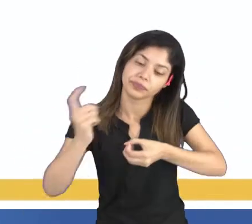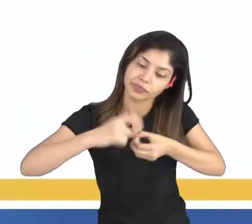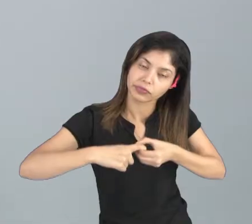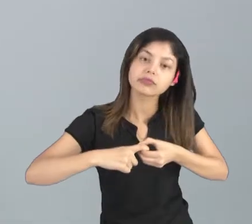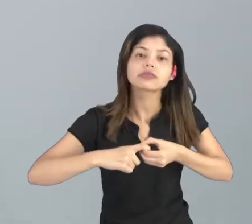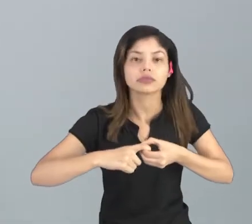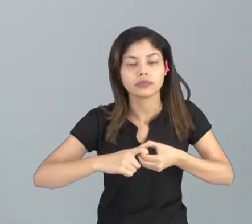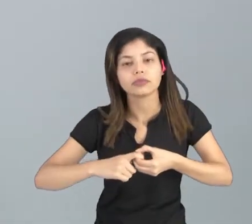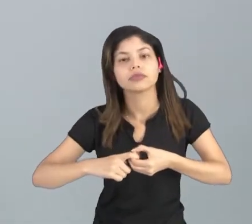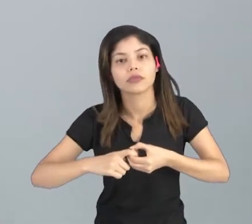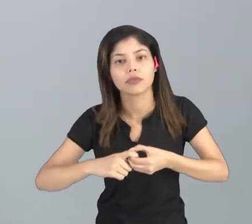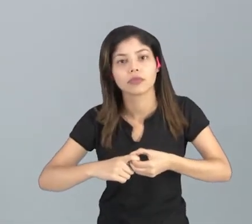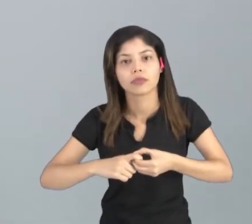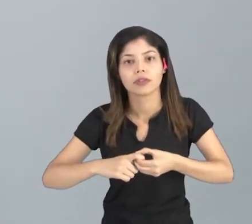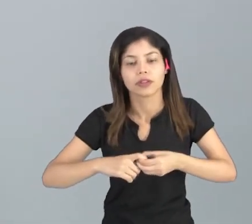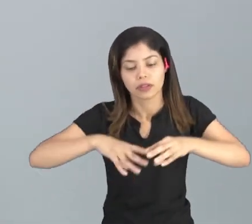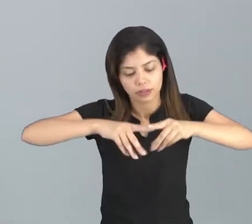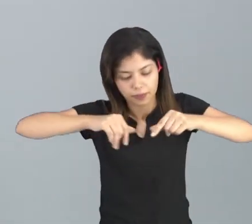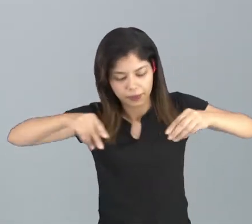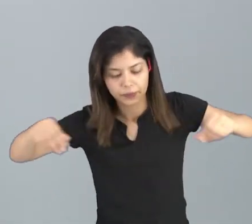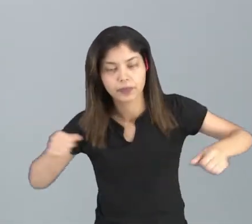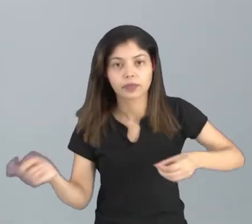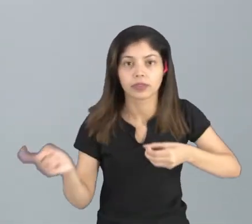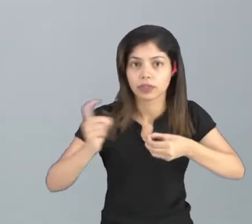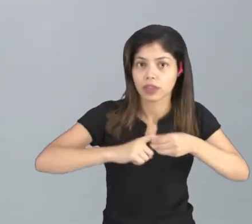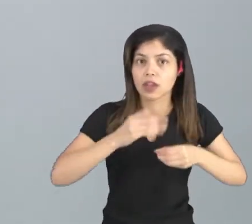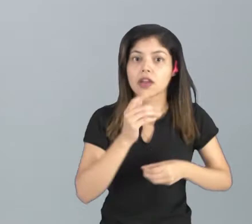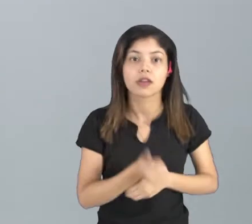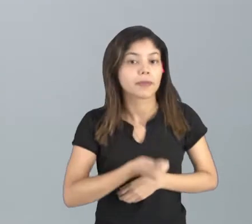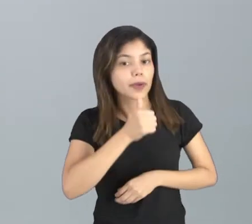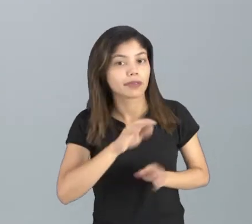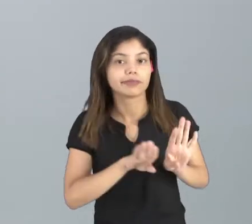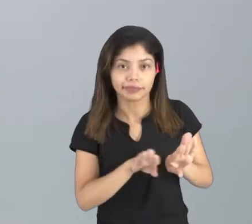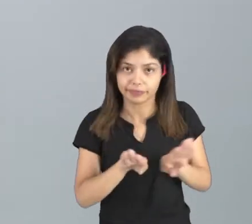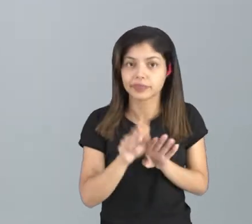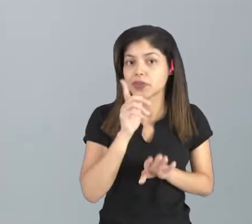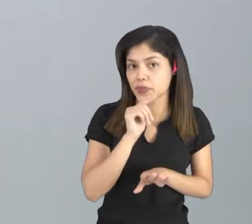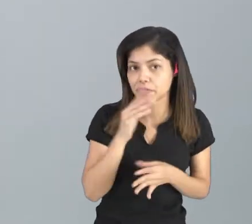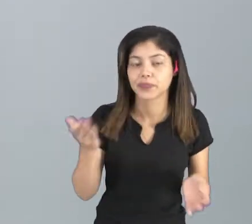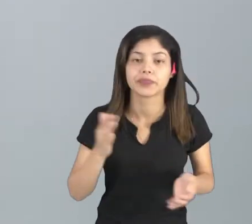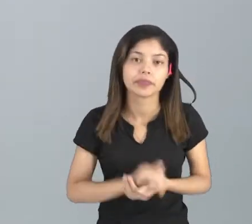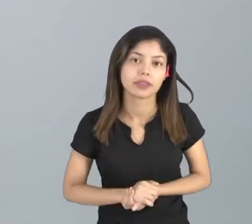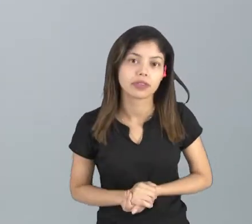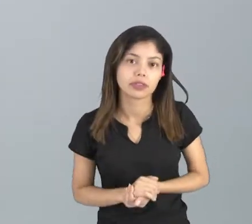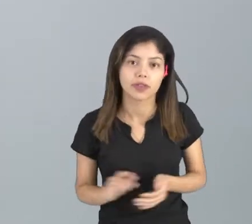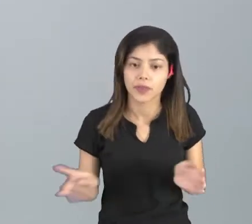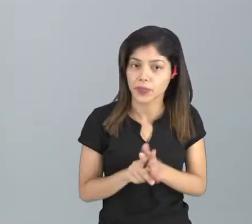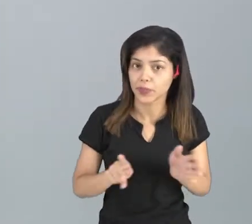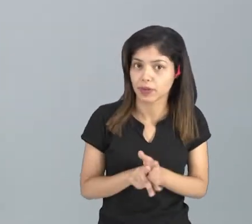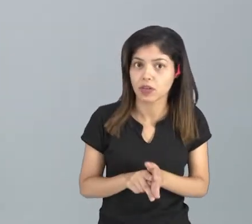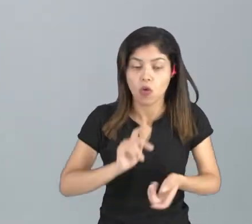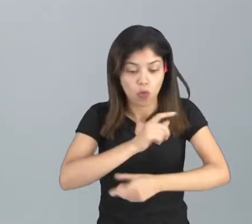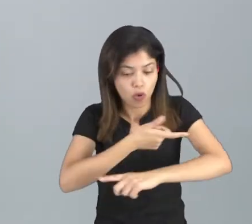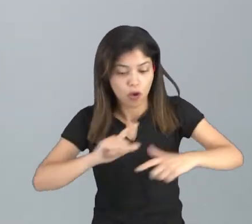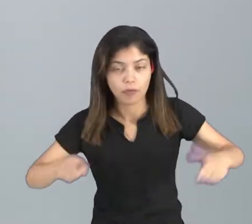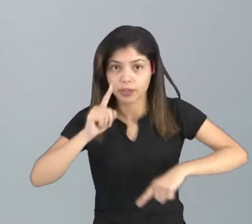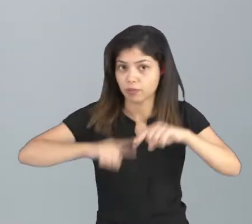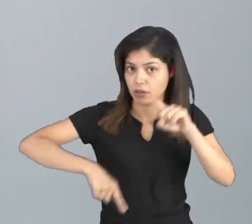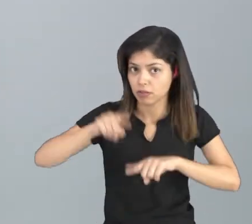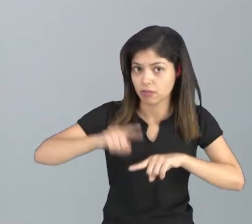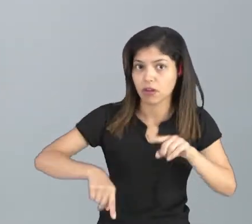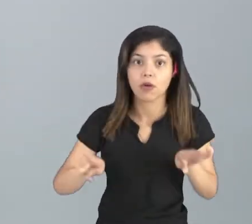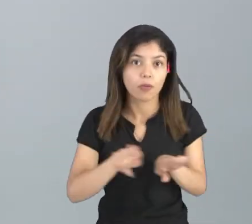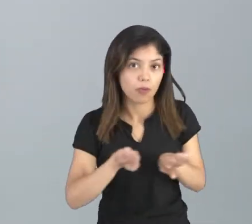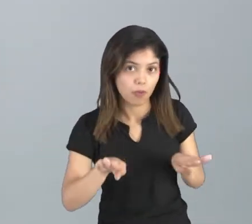então os animais estão na parte terrestre, que vêm beber dessa água. Então isso é comprometido. O aumento do